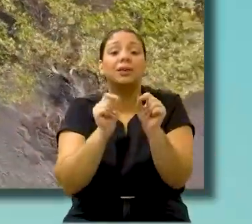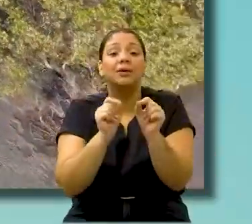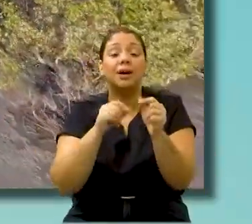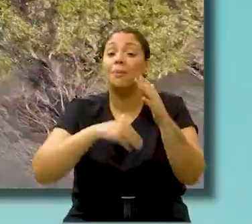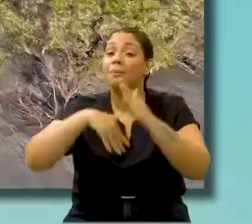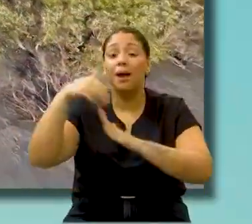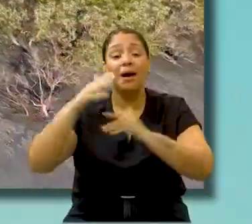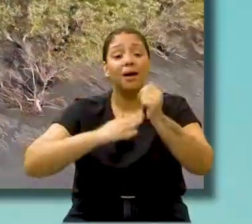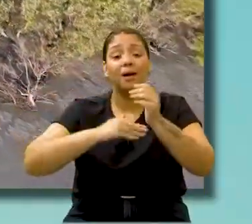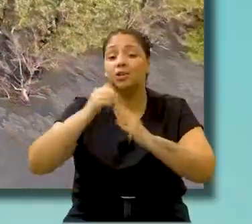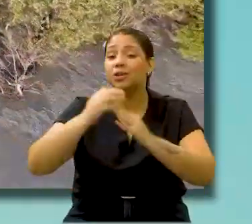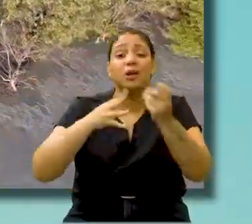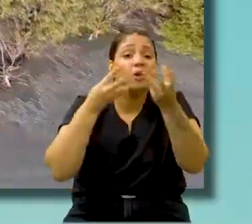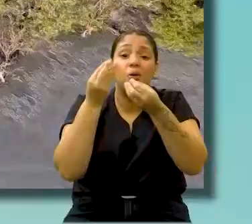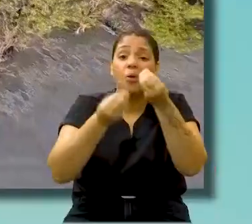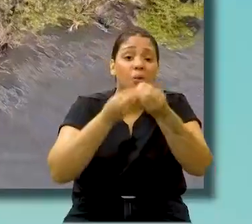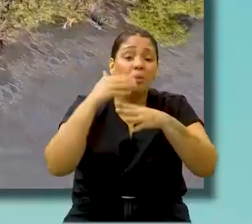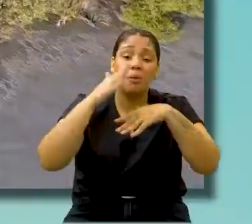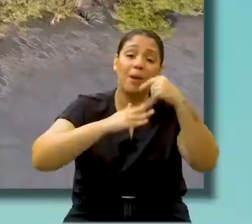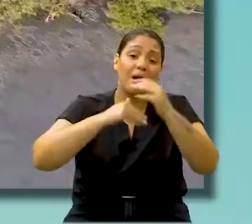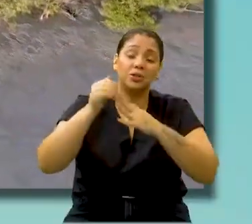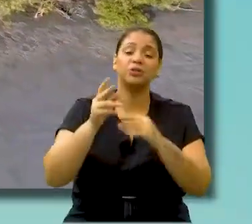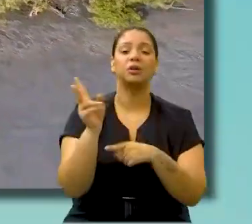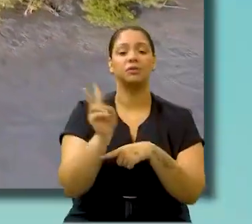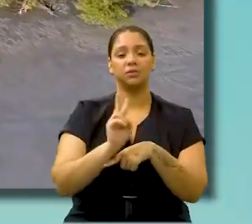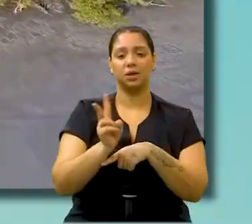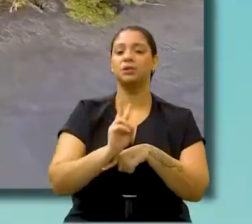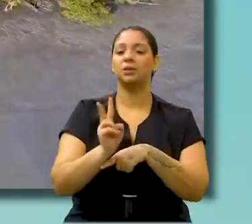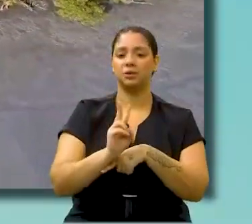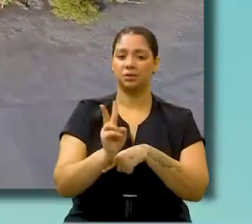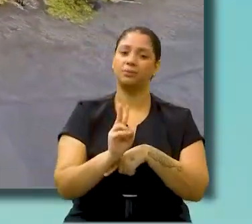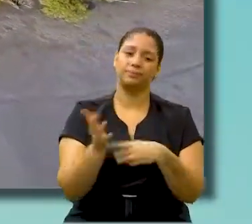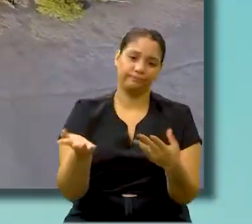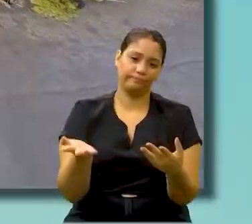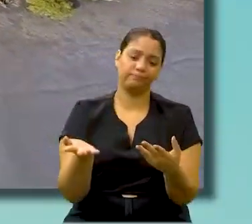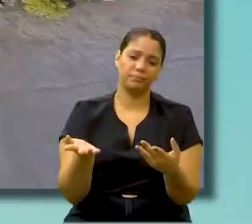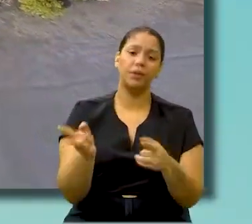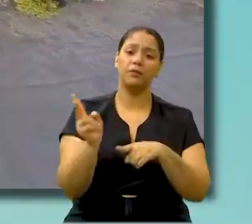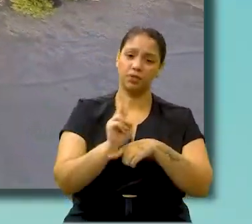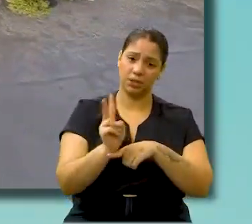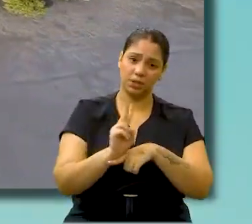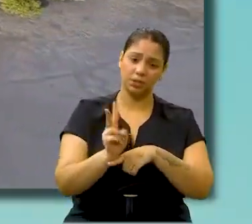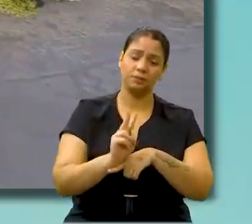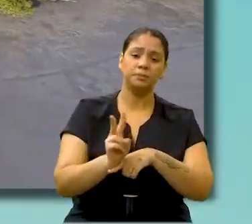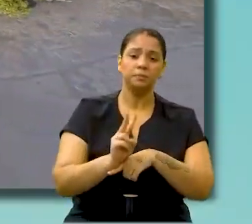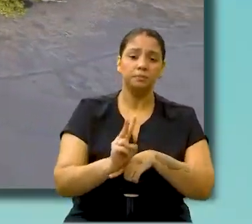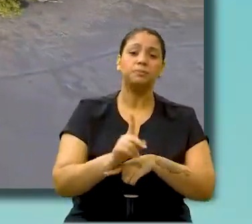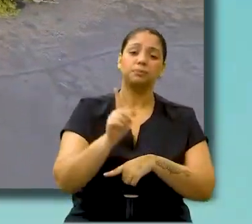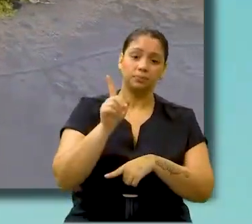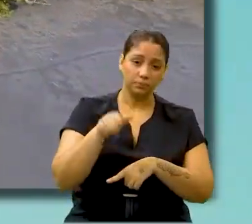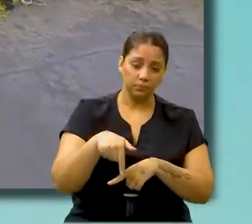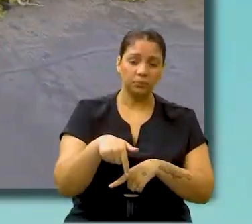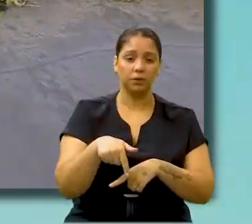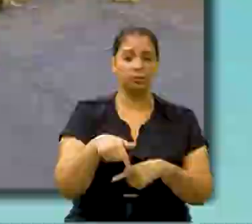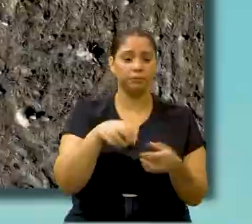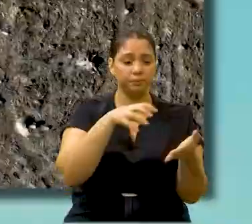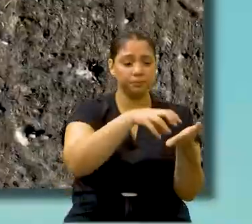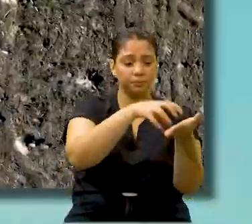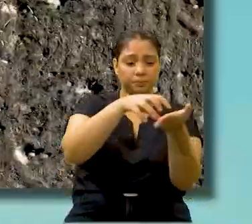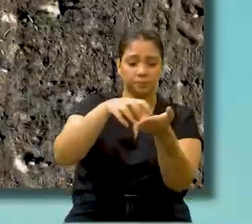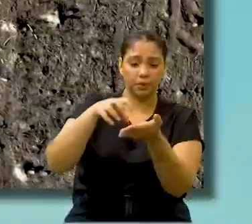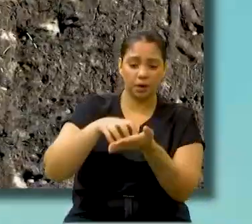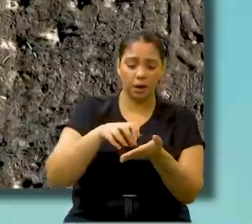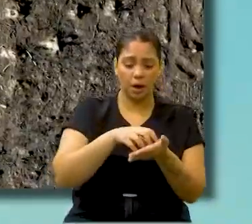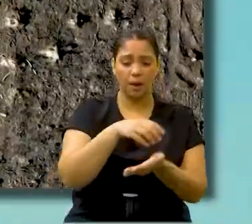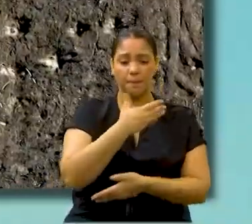essa legislação. E como que a gente coloca em prática? Através da fiscalização. E a fiscalização é através do aparelhamento dos